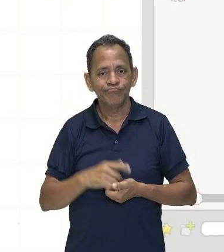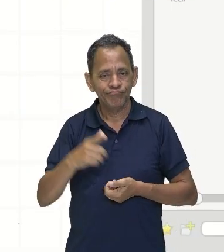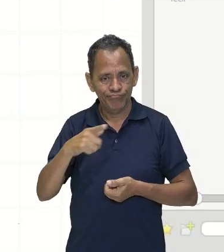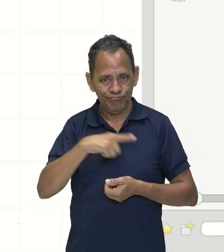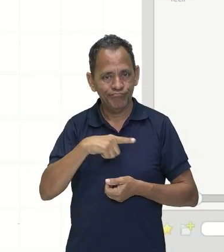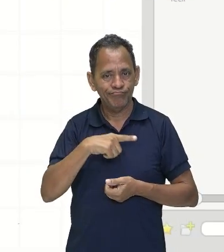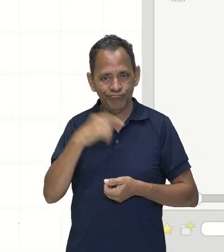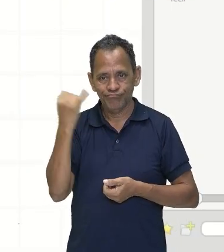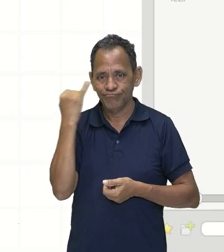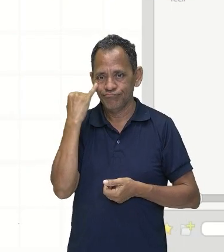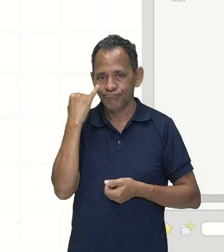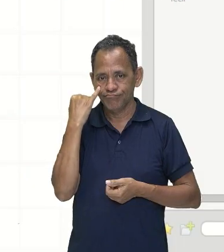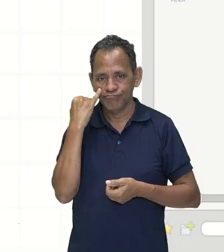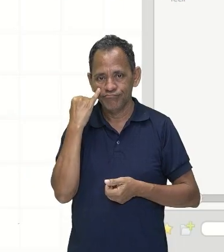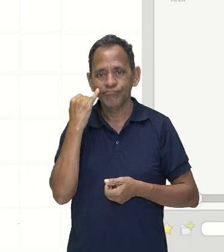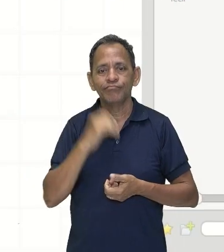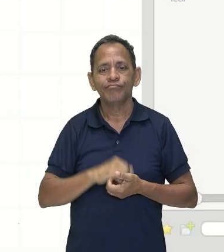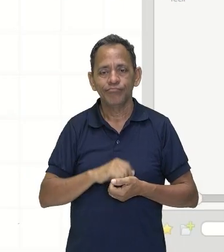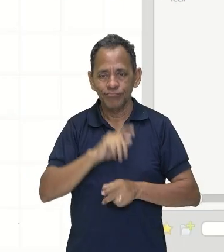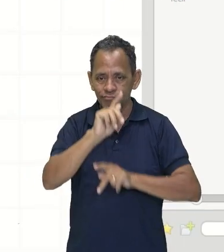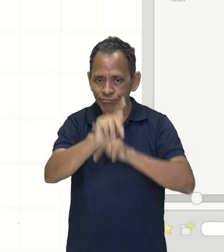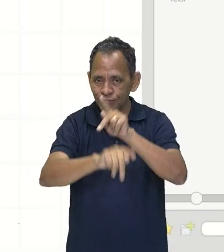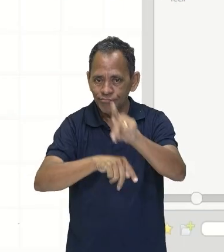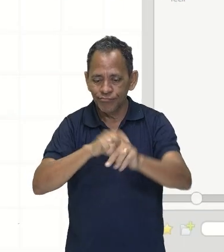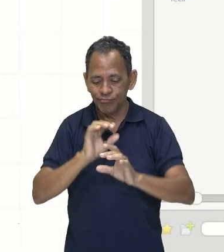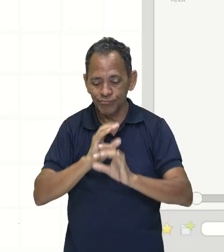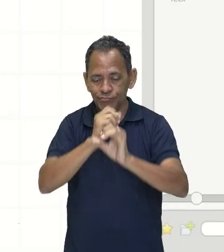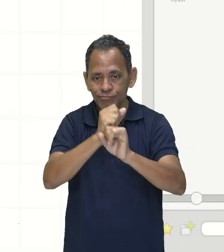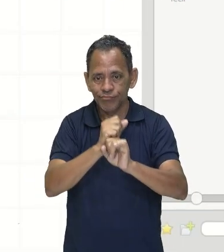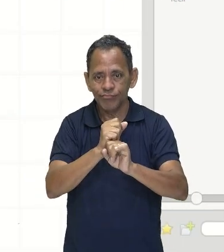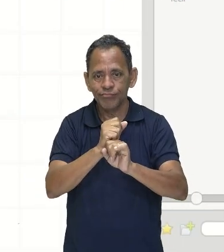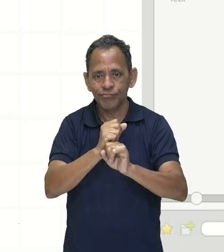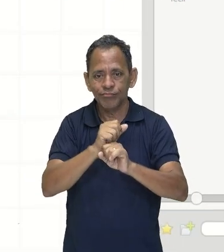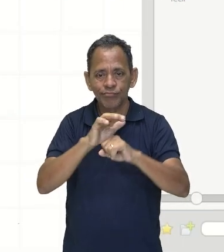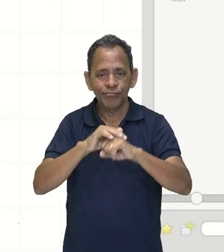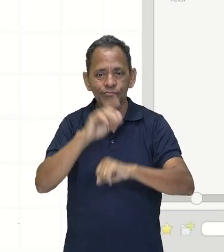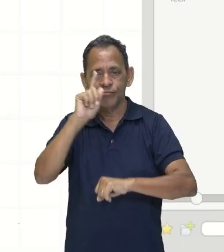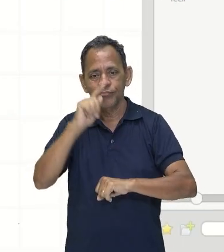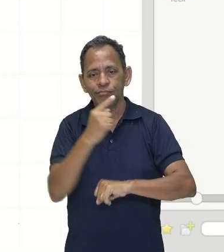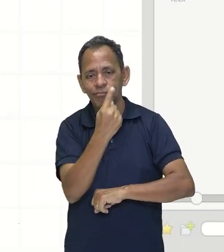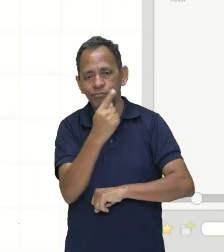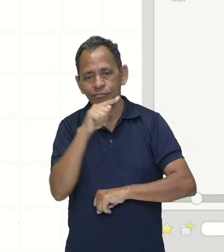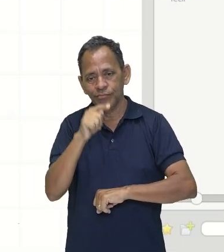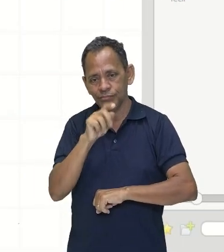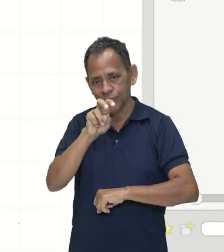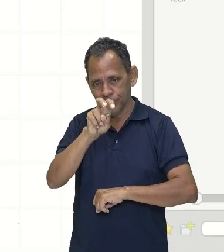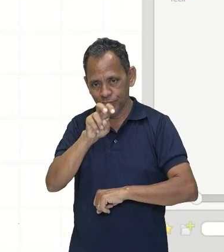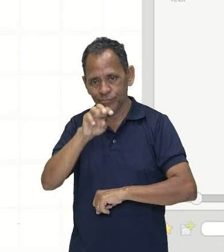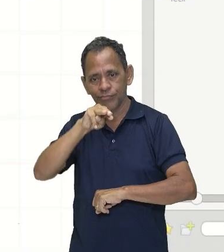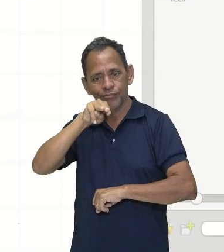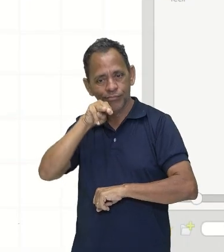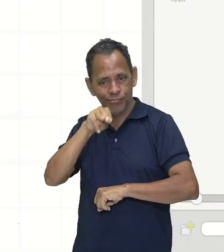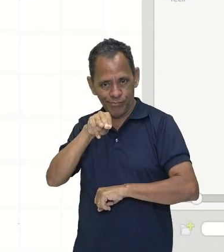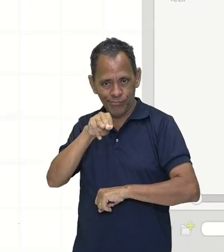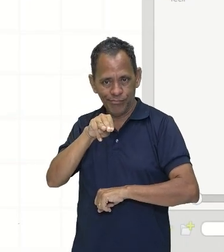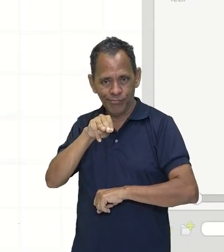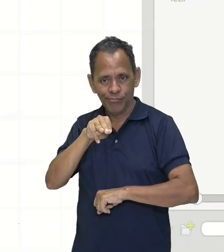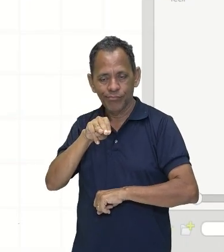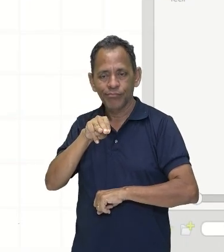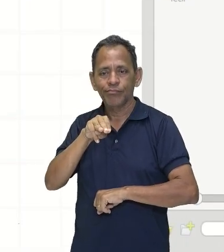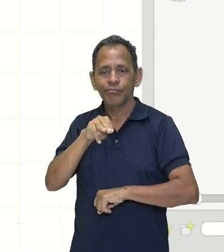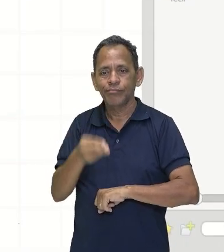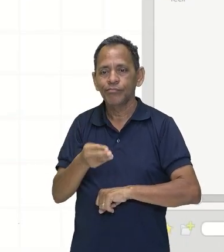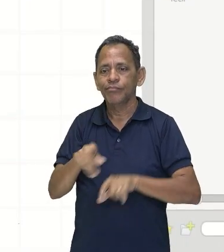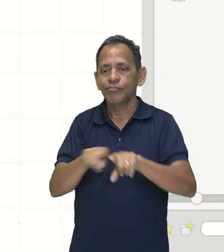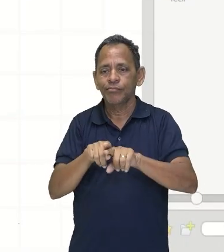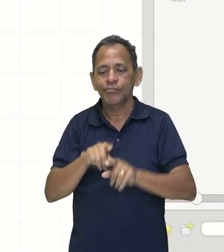Nós temos a população, tá bom? Total, né? Com um pouco mais de 1,5 milhão de povos indígenas. E aqui as regiões,